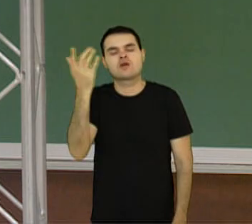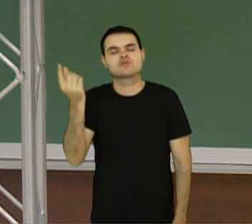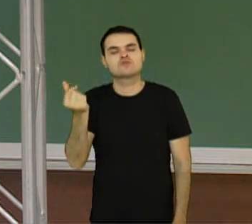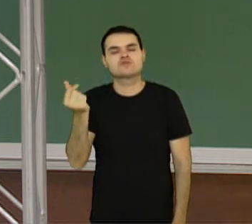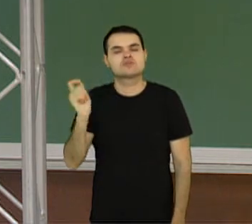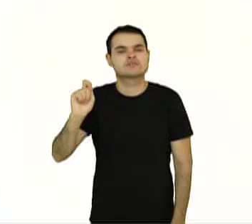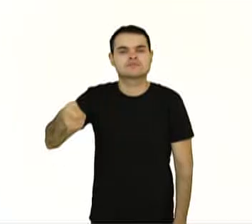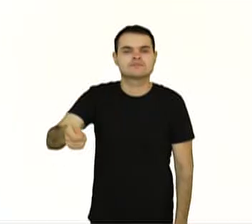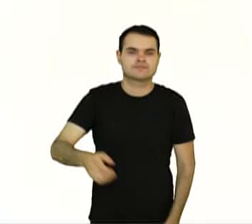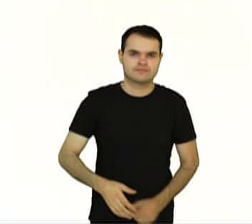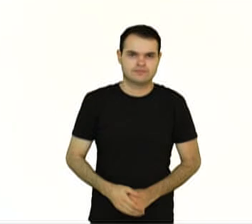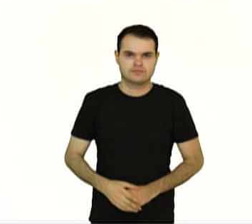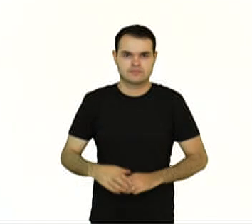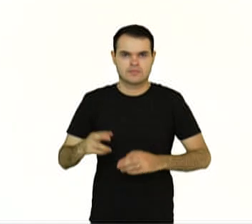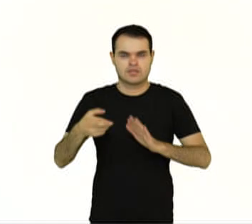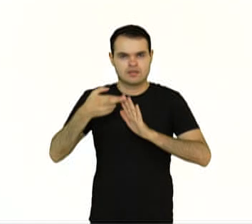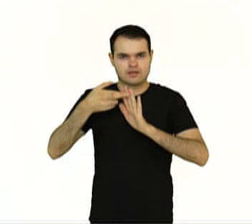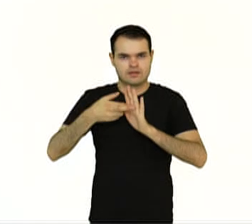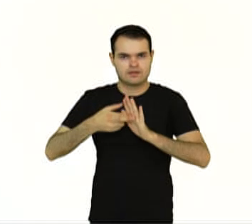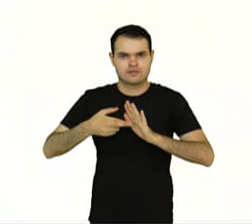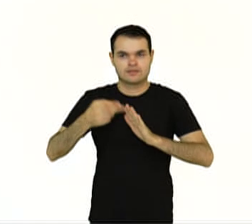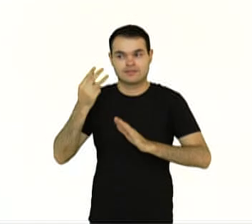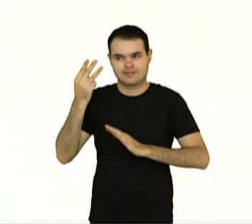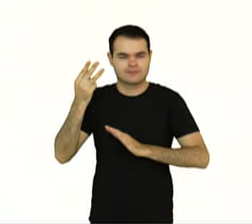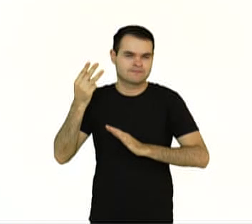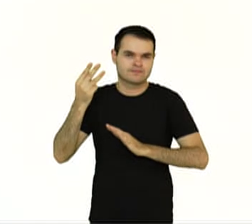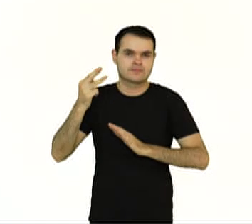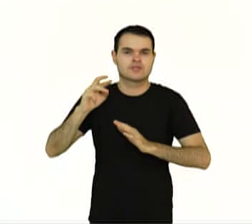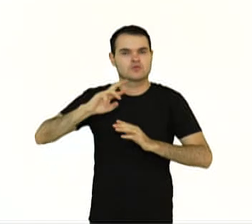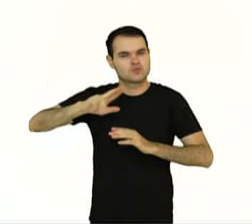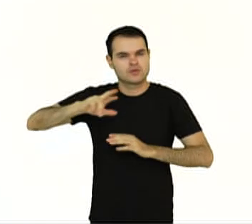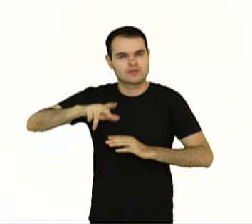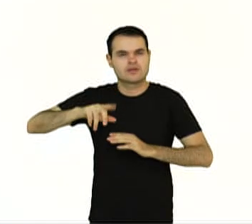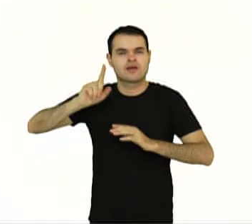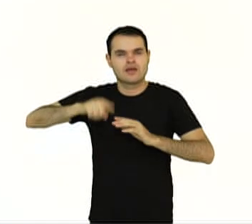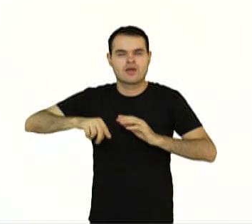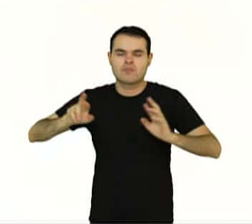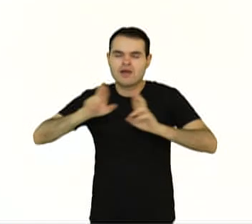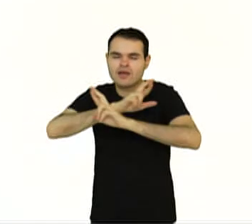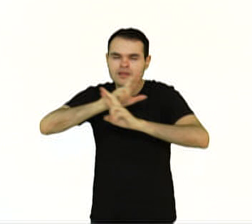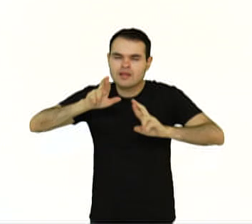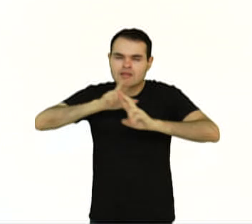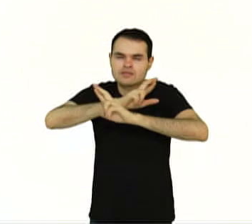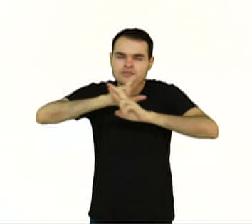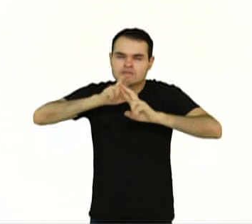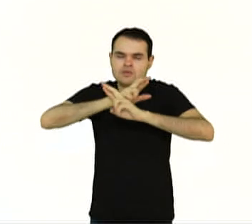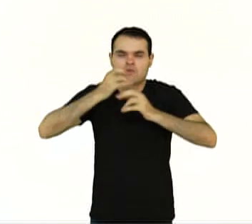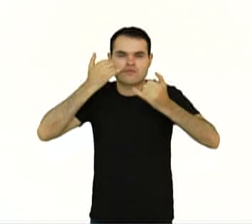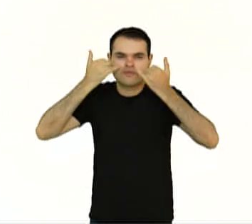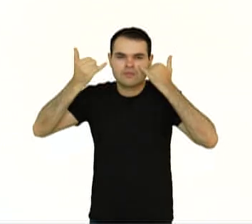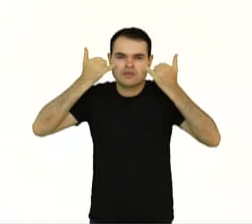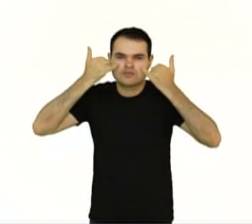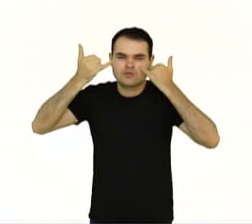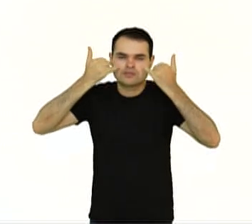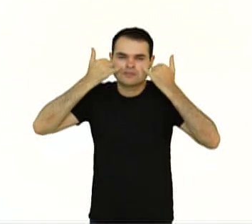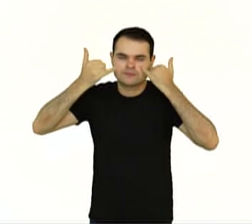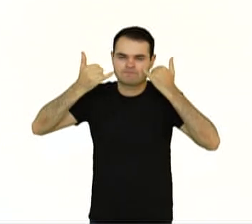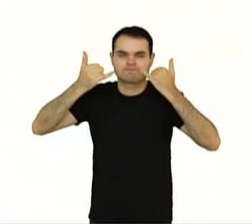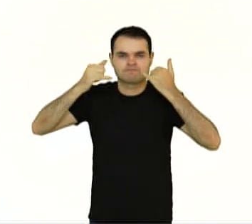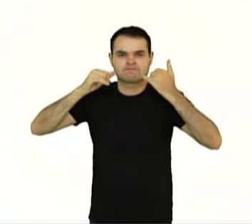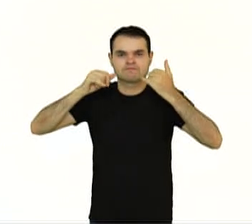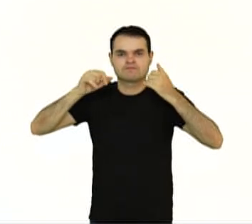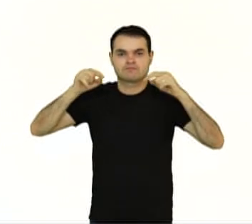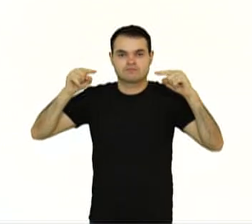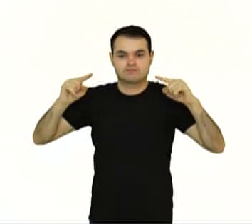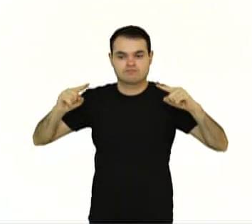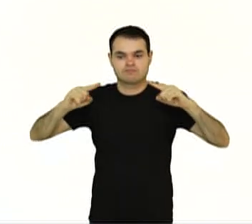eu faço uma regrinha de 3, né? Perdão, uma regrinha de 3 não, uma relação entre as informações e agora eu